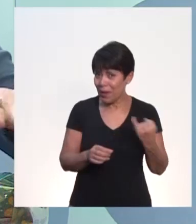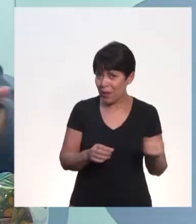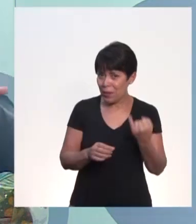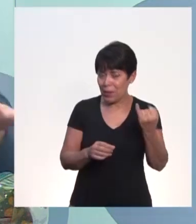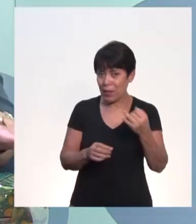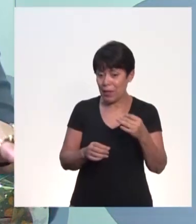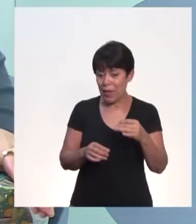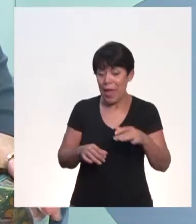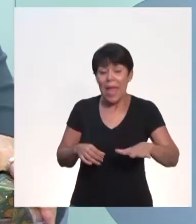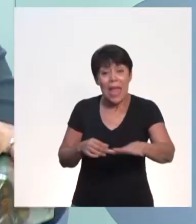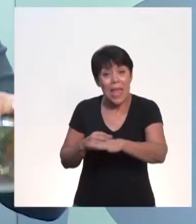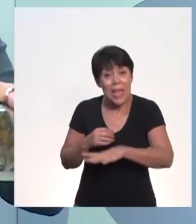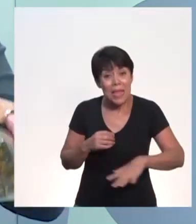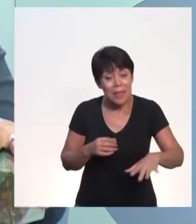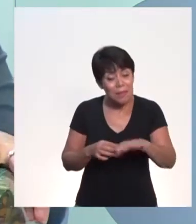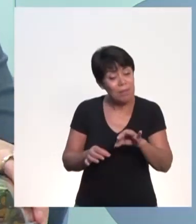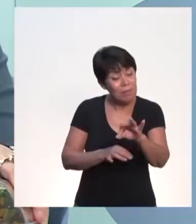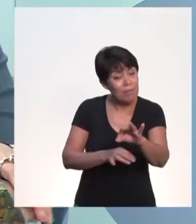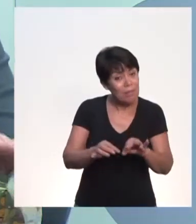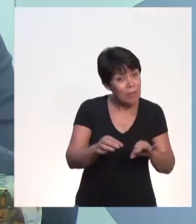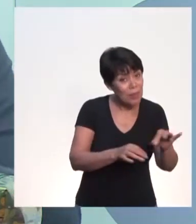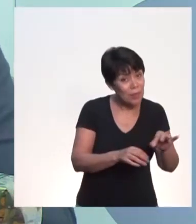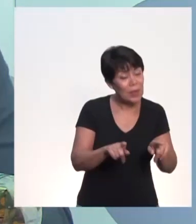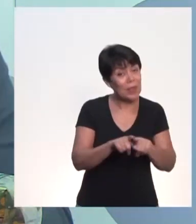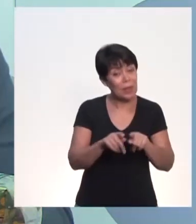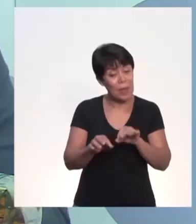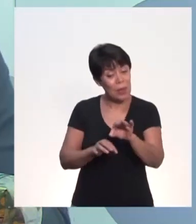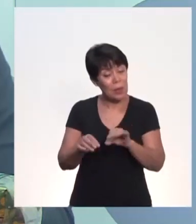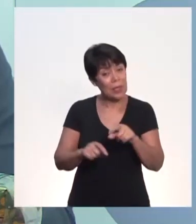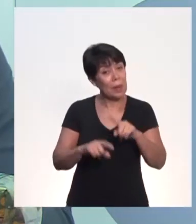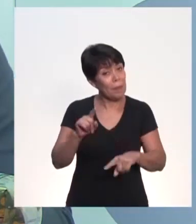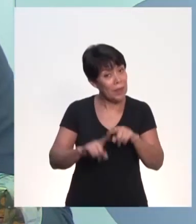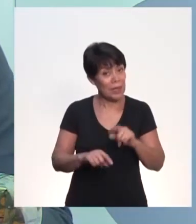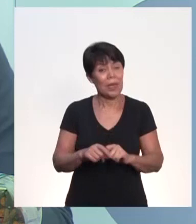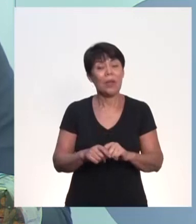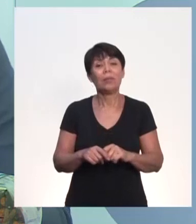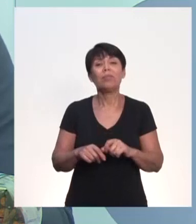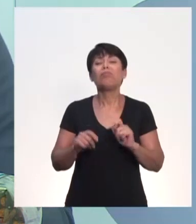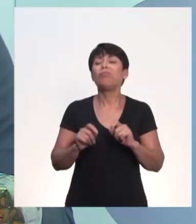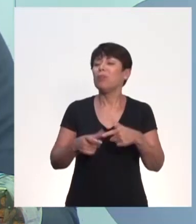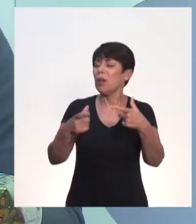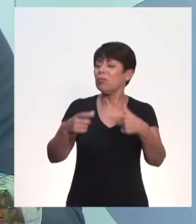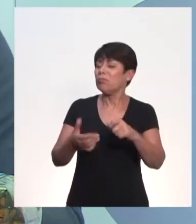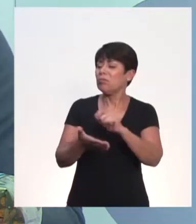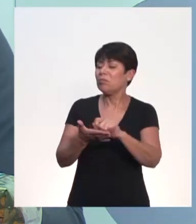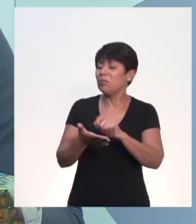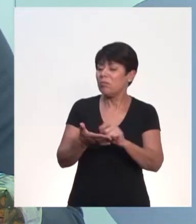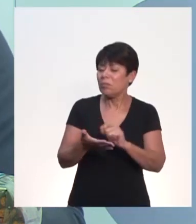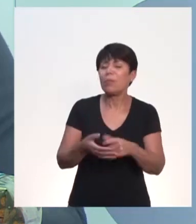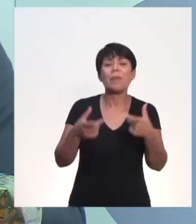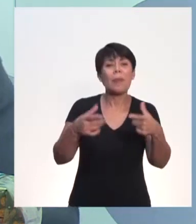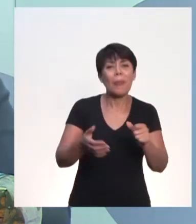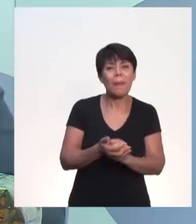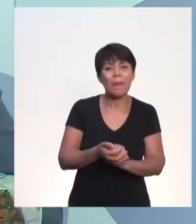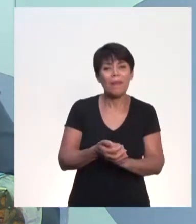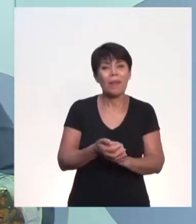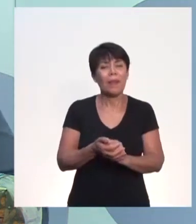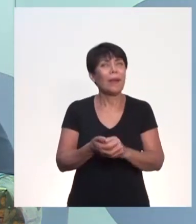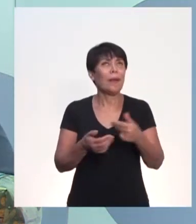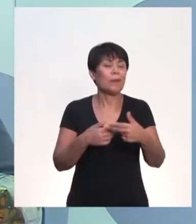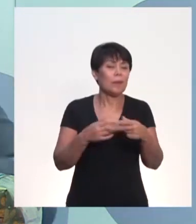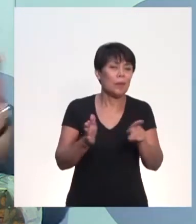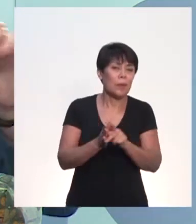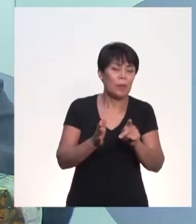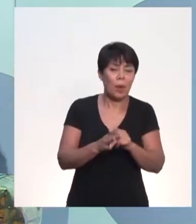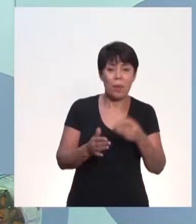do espaço e organização do material. É importante eu saber onde eu anotei os apontamentos de biologia,